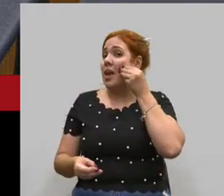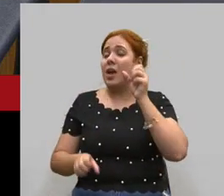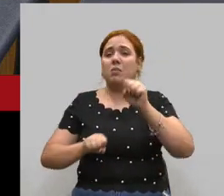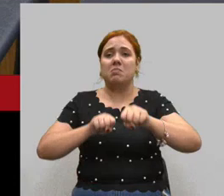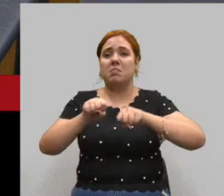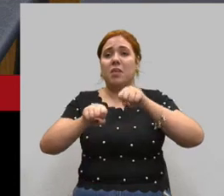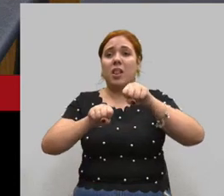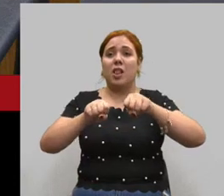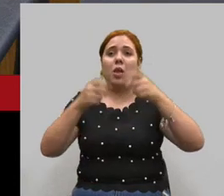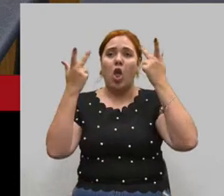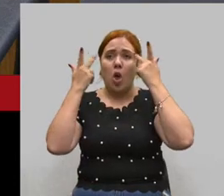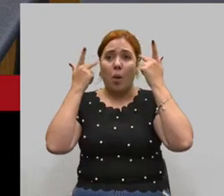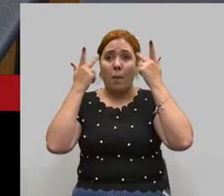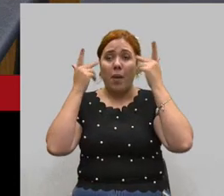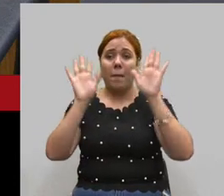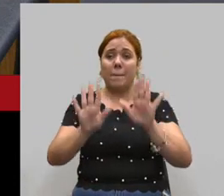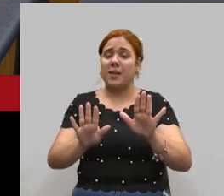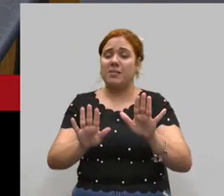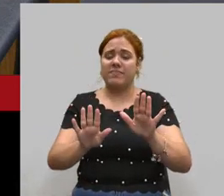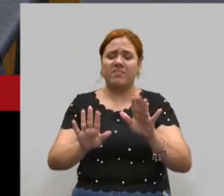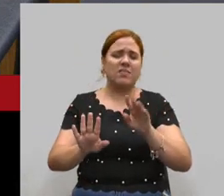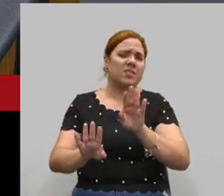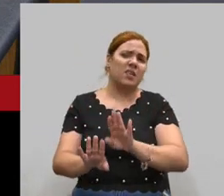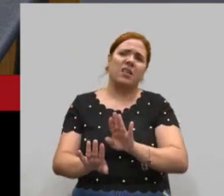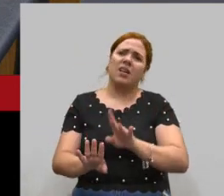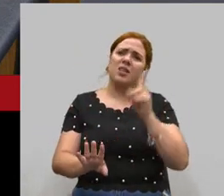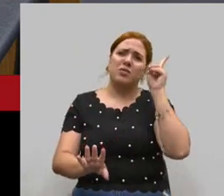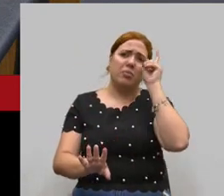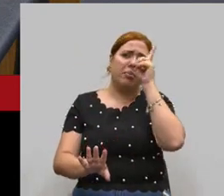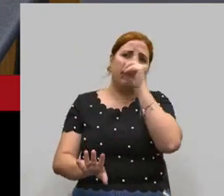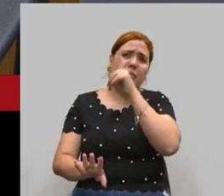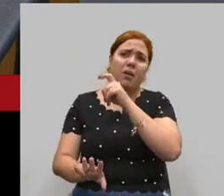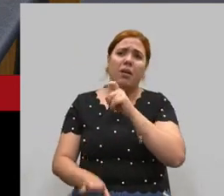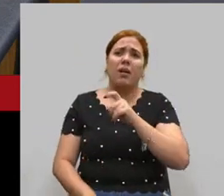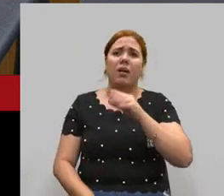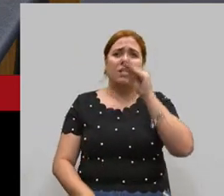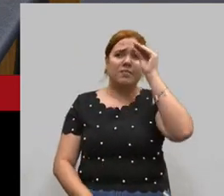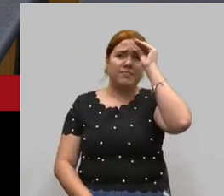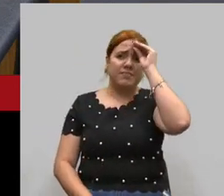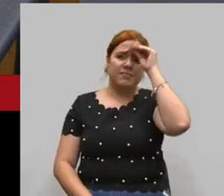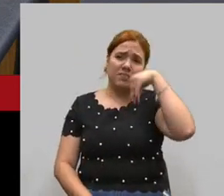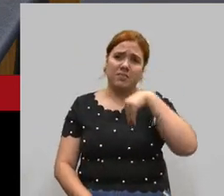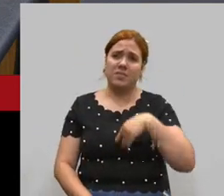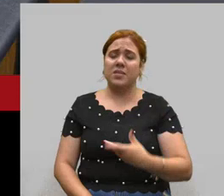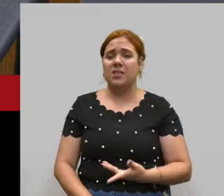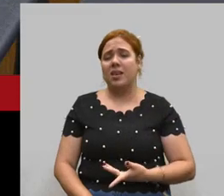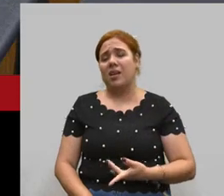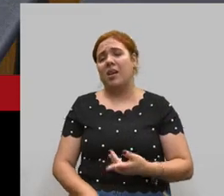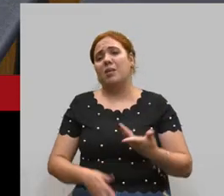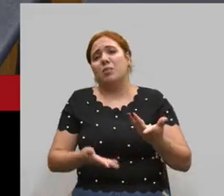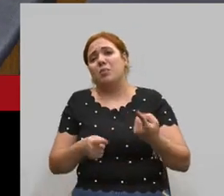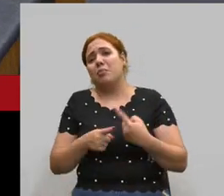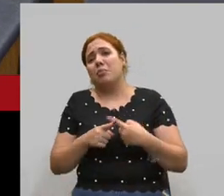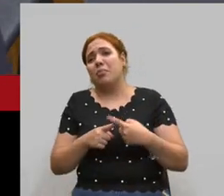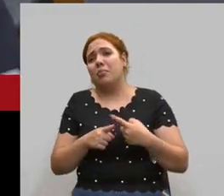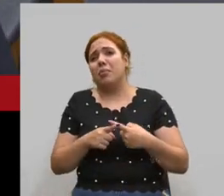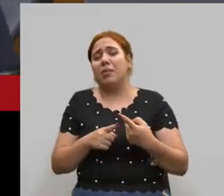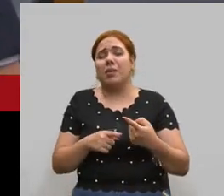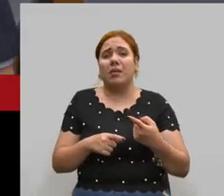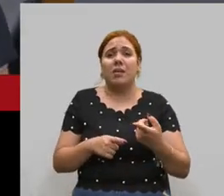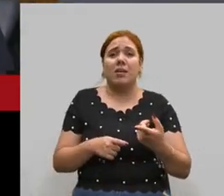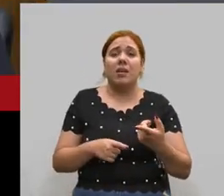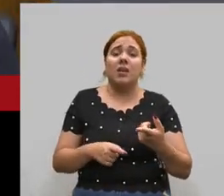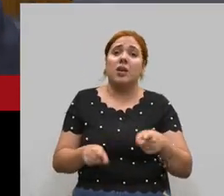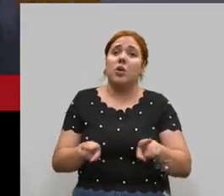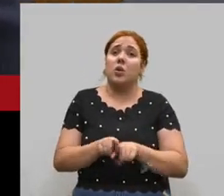né Eh aquela aquela empolgação e tudo mas vem a dificuldade do dia a dia e eu falo para vocês porque eu